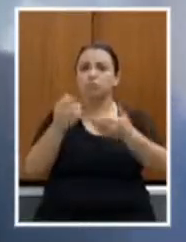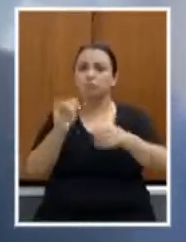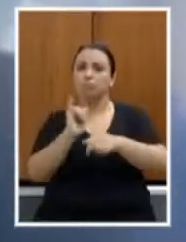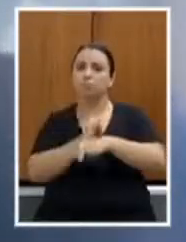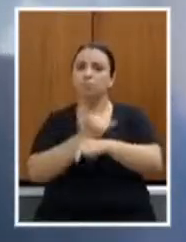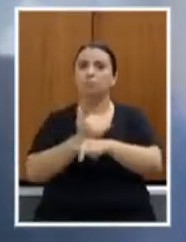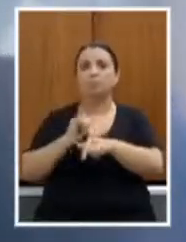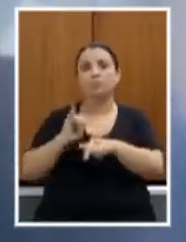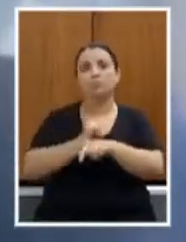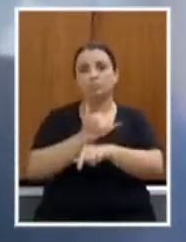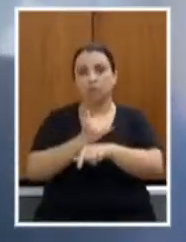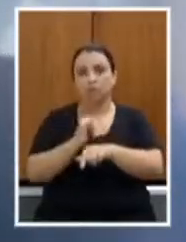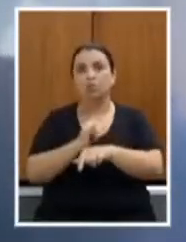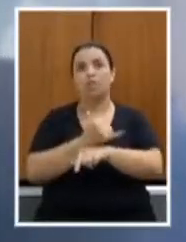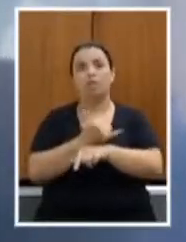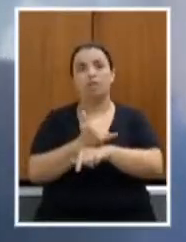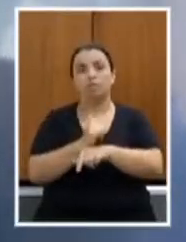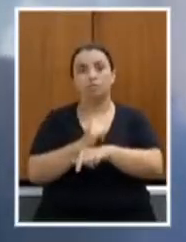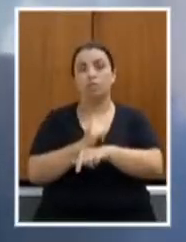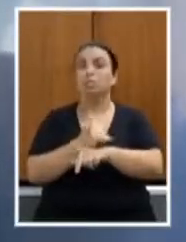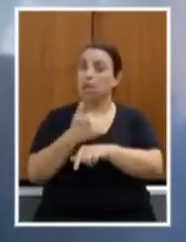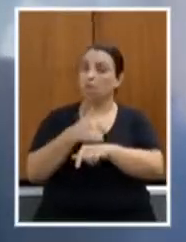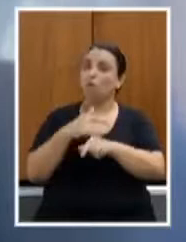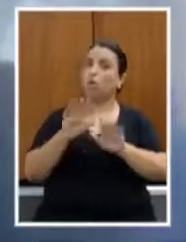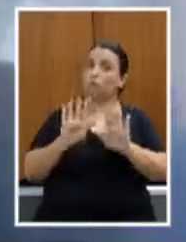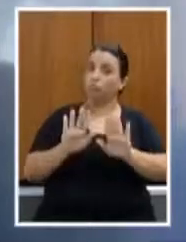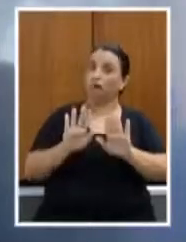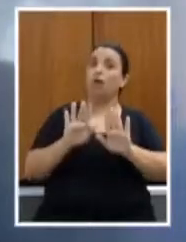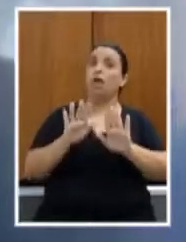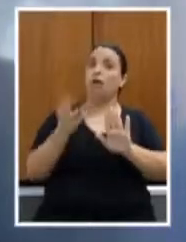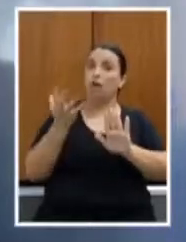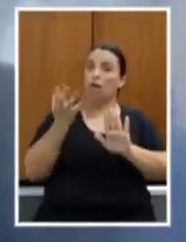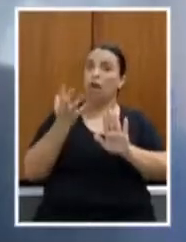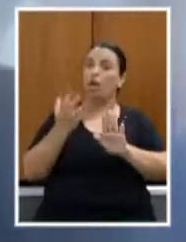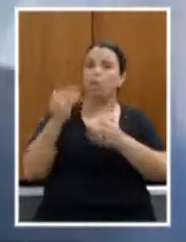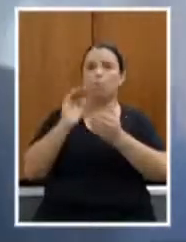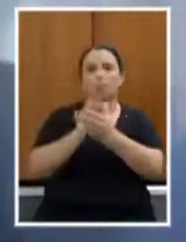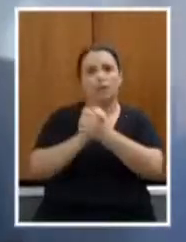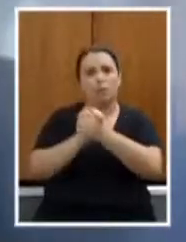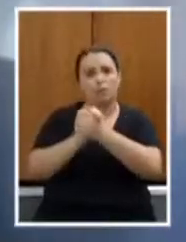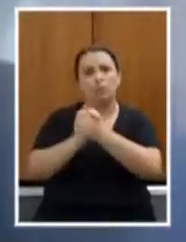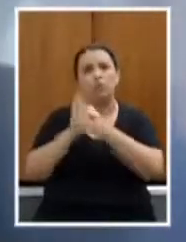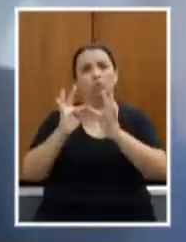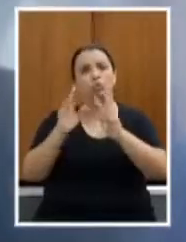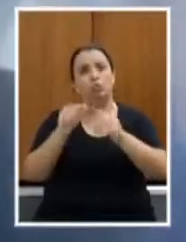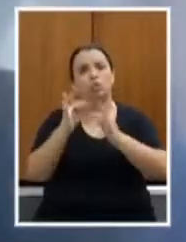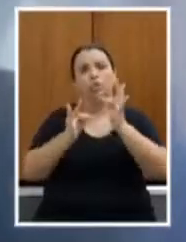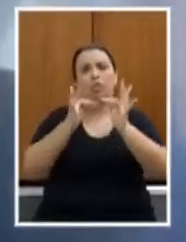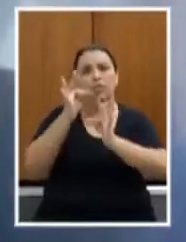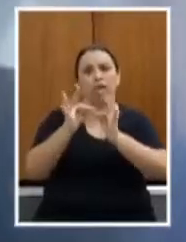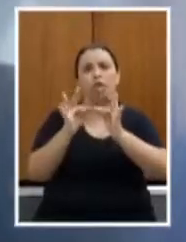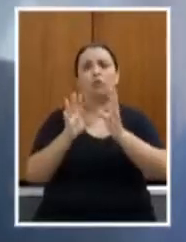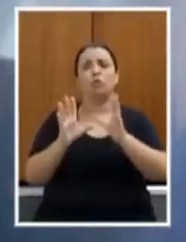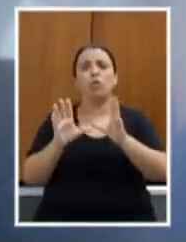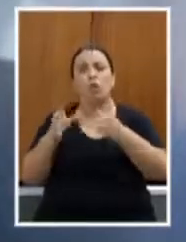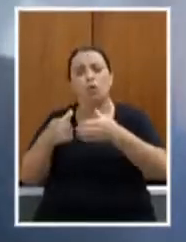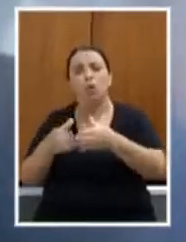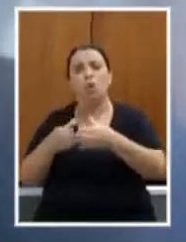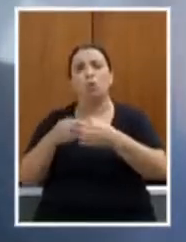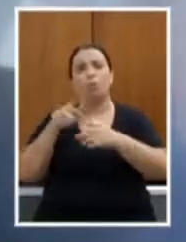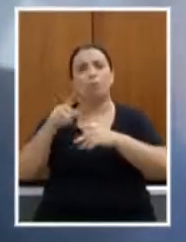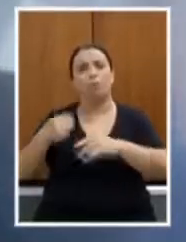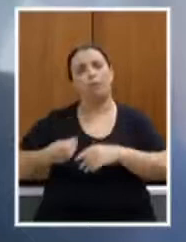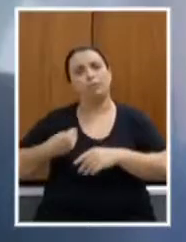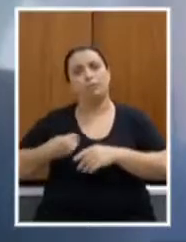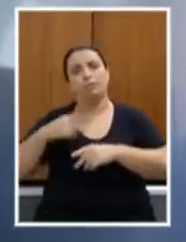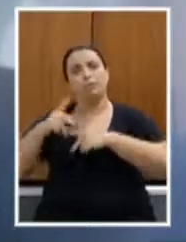eu quero, mais uma vez, parabenizar os técnicos da Assembleia, aos consultores, a toda a Comissão de Participação Popular, a Vossa Excelência,